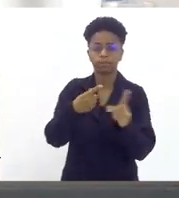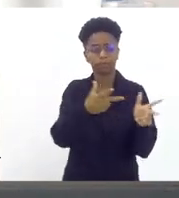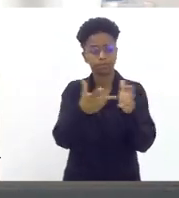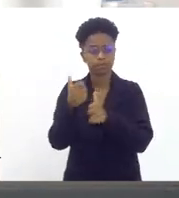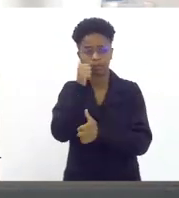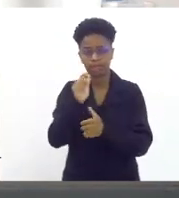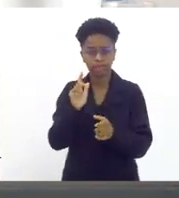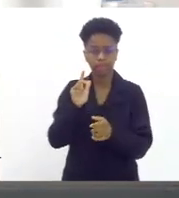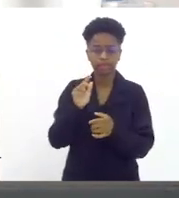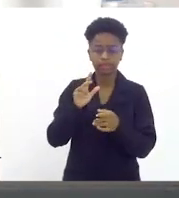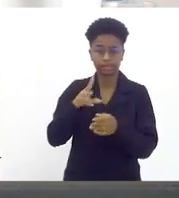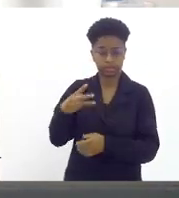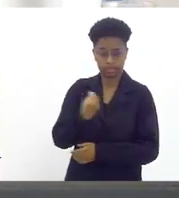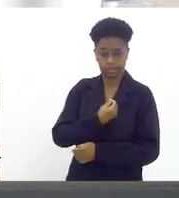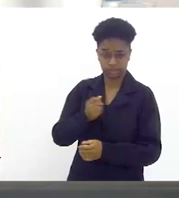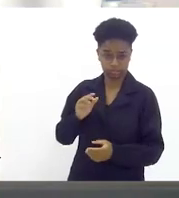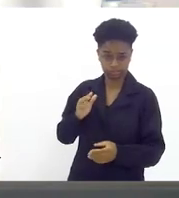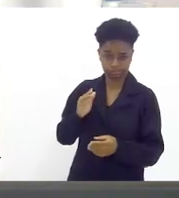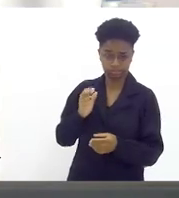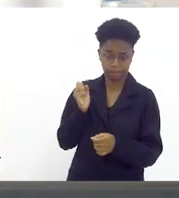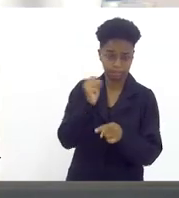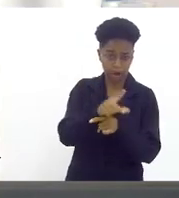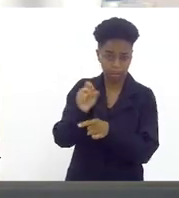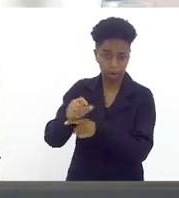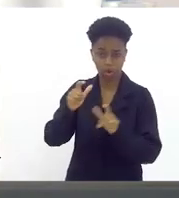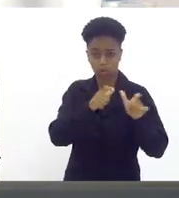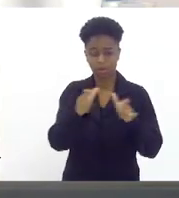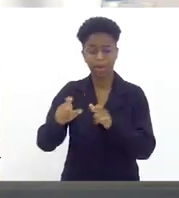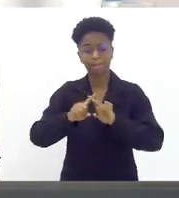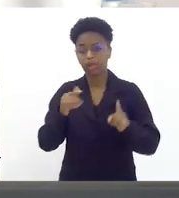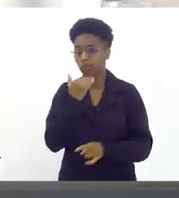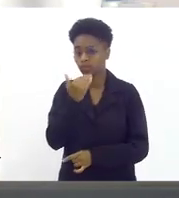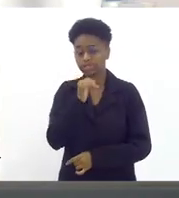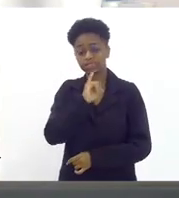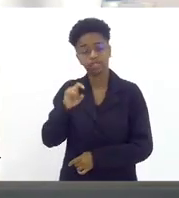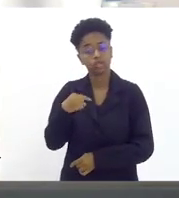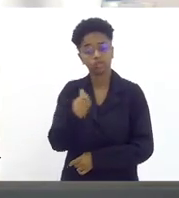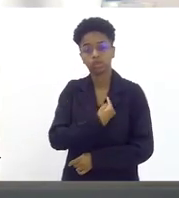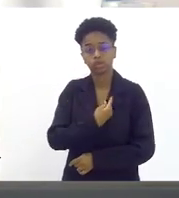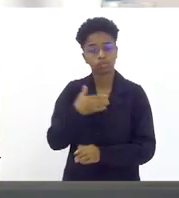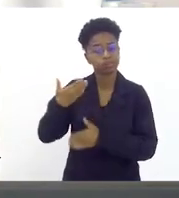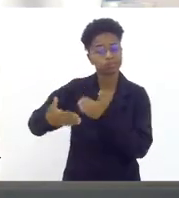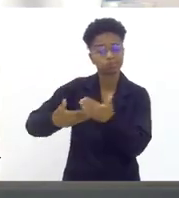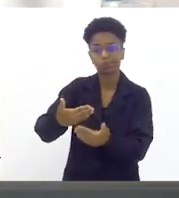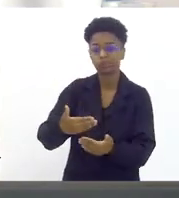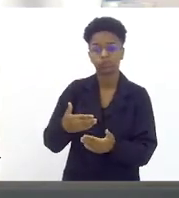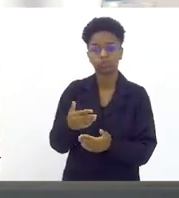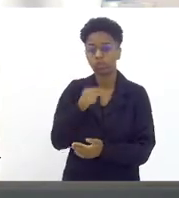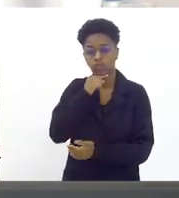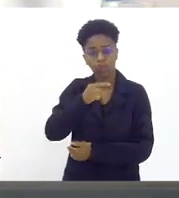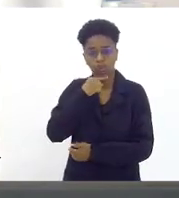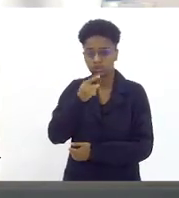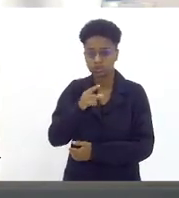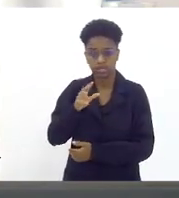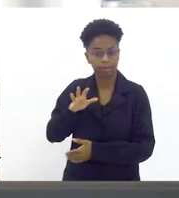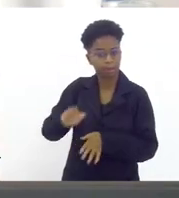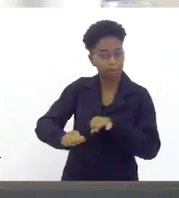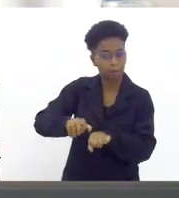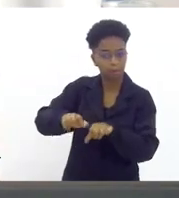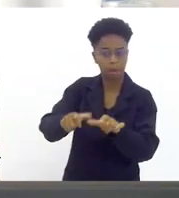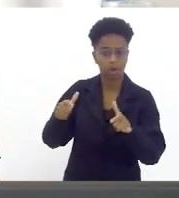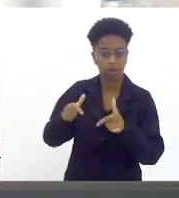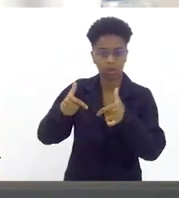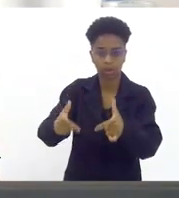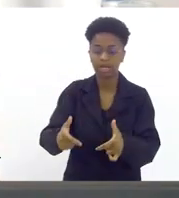determinados espaços. Mas disso, de nada adianta se nós não darmos consequência política à ocupação desse espaço.